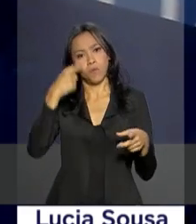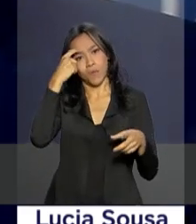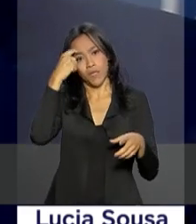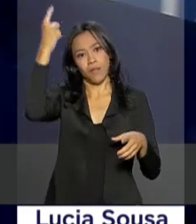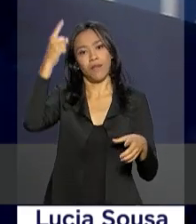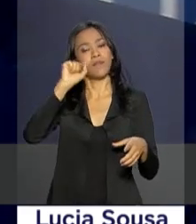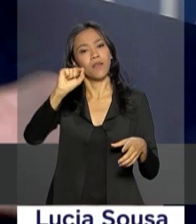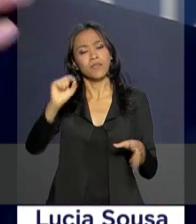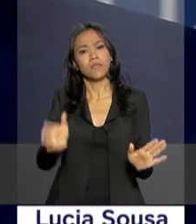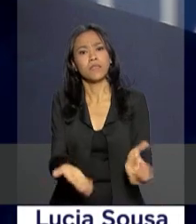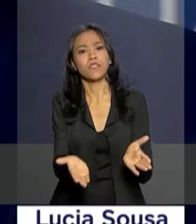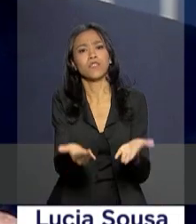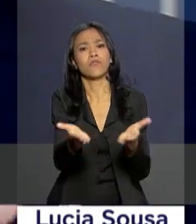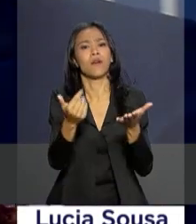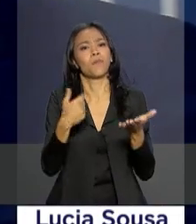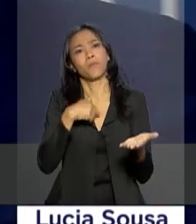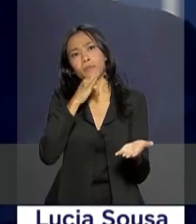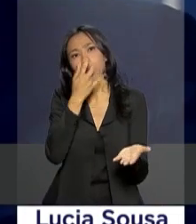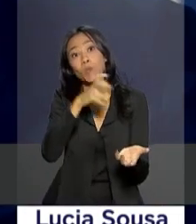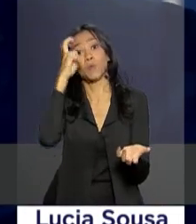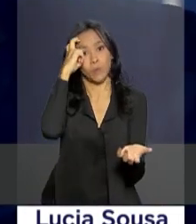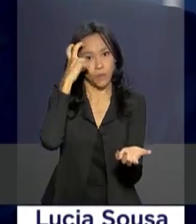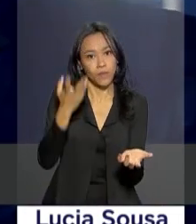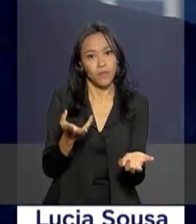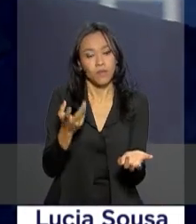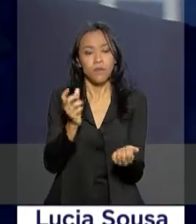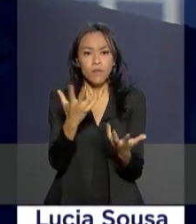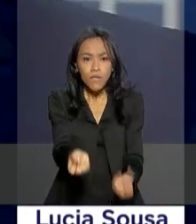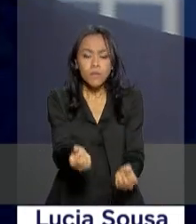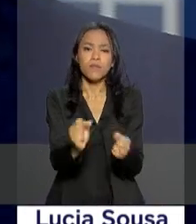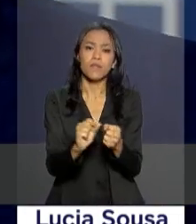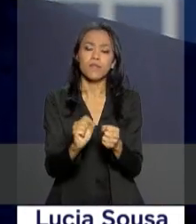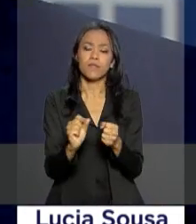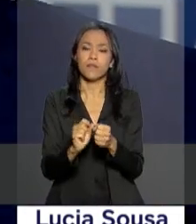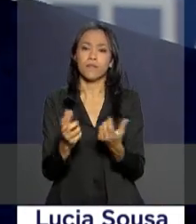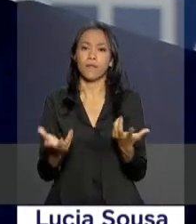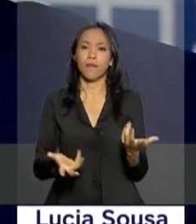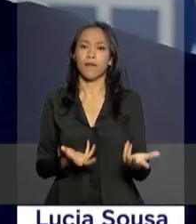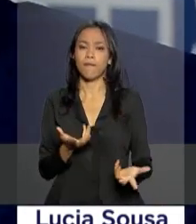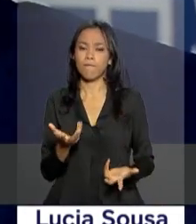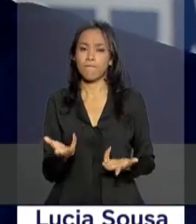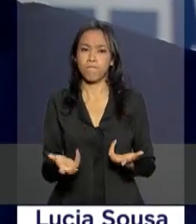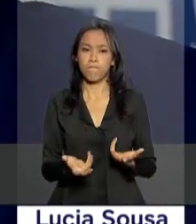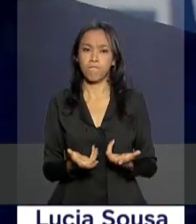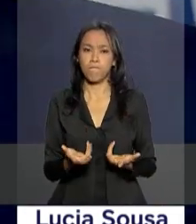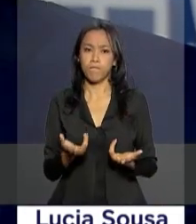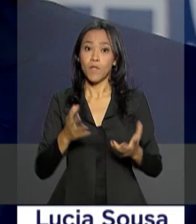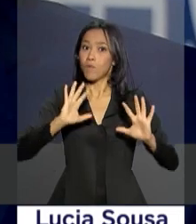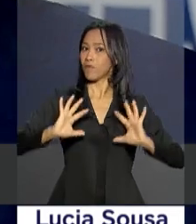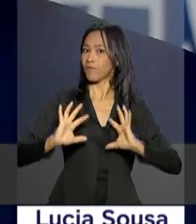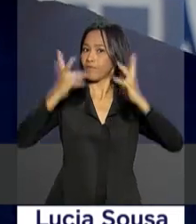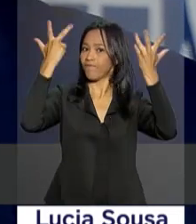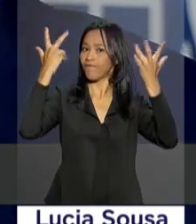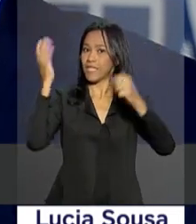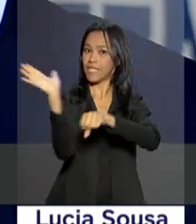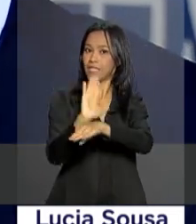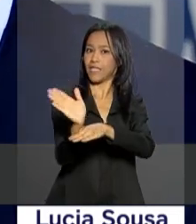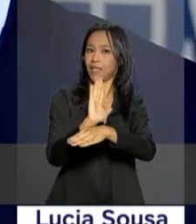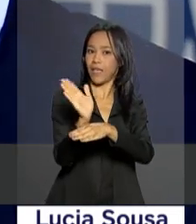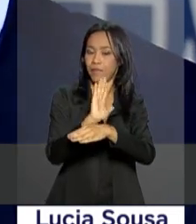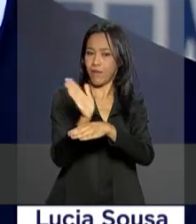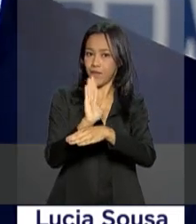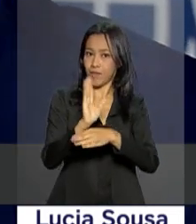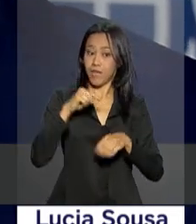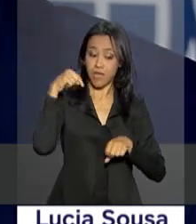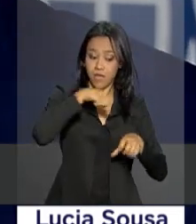incentivar movimentos culturais por exemplo fazer um um festival de cinema entre os países do